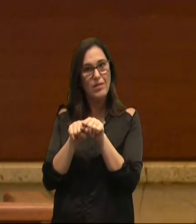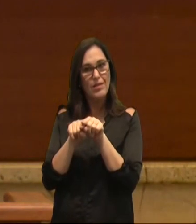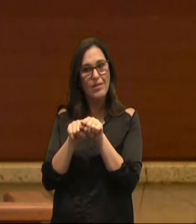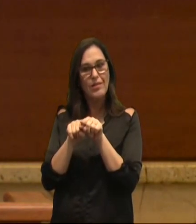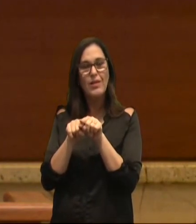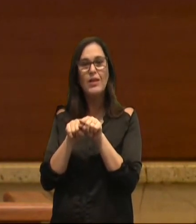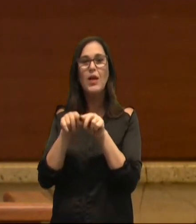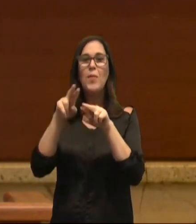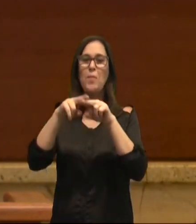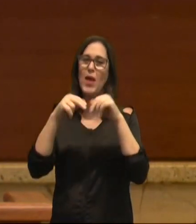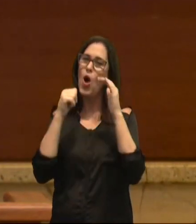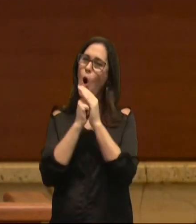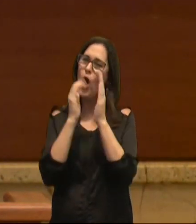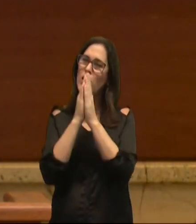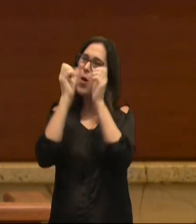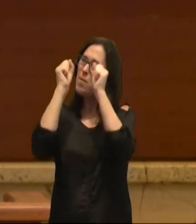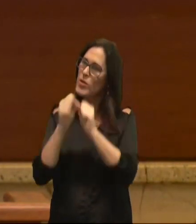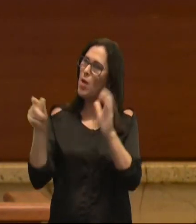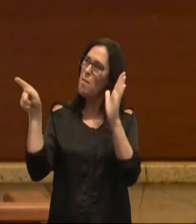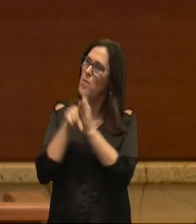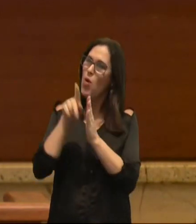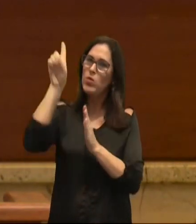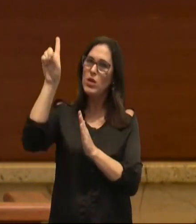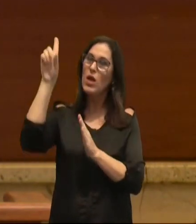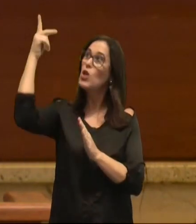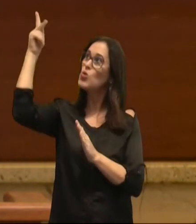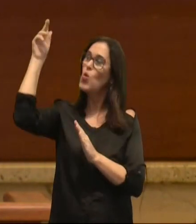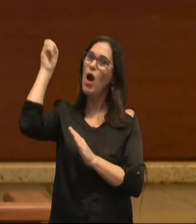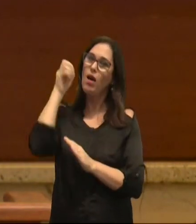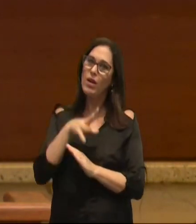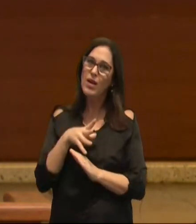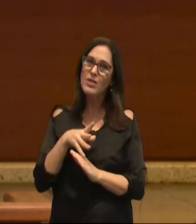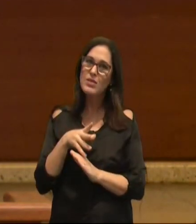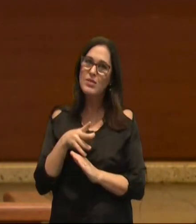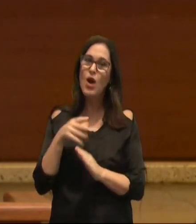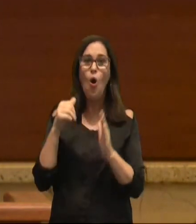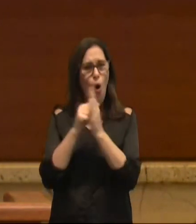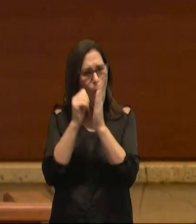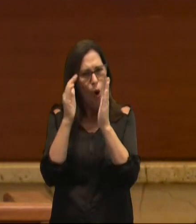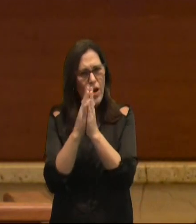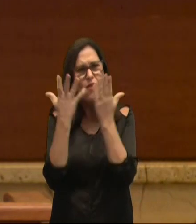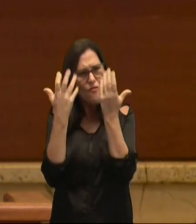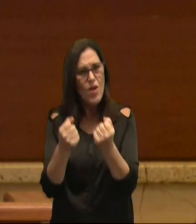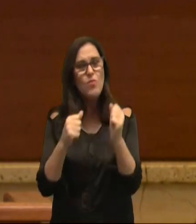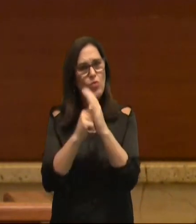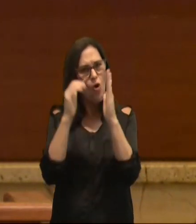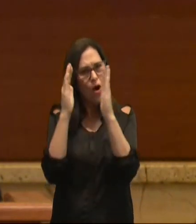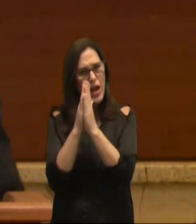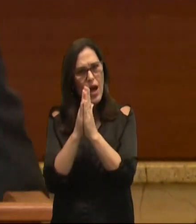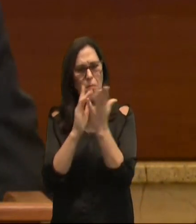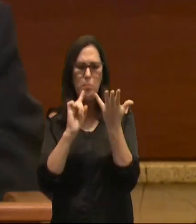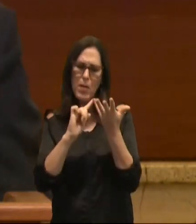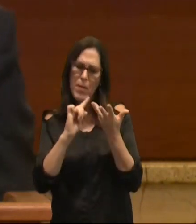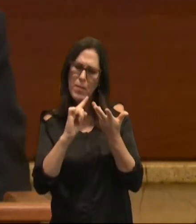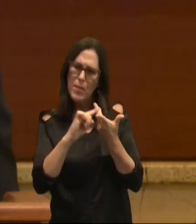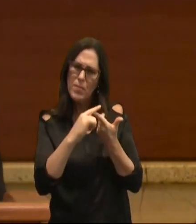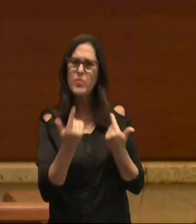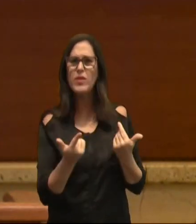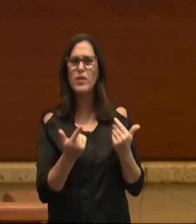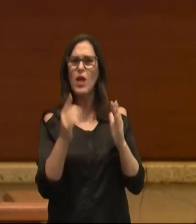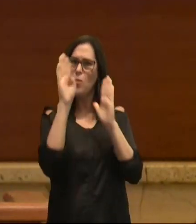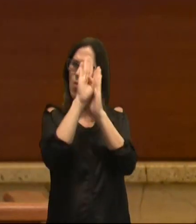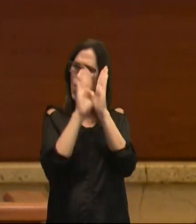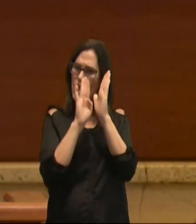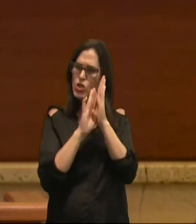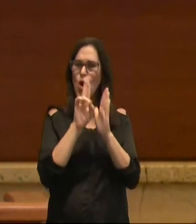oração, pelo poder do Senhor, pela sua graça. Devemos estar orando. Vamos orar por alguns motivos. Temos em nosso boletim